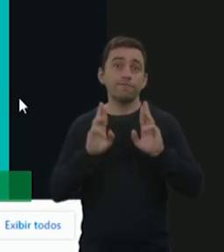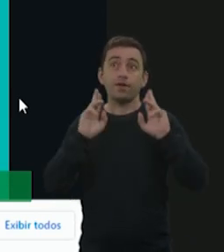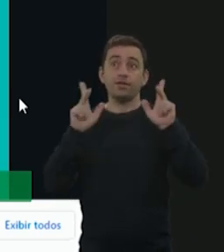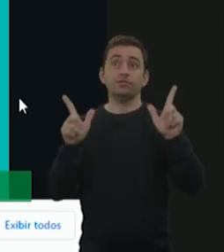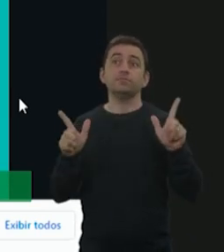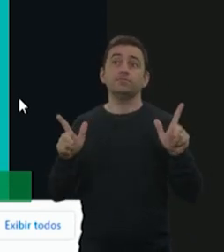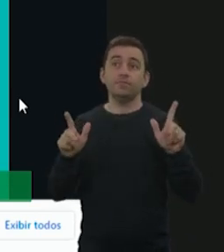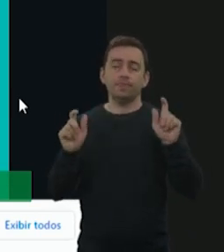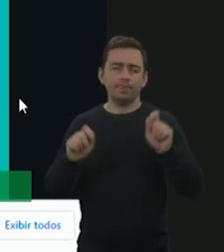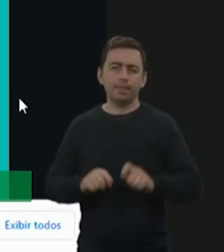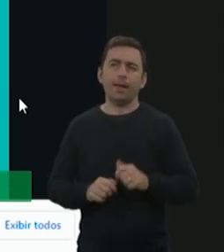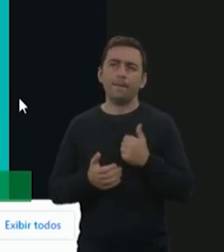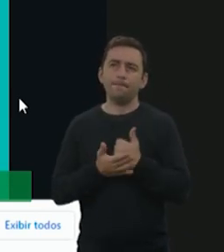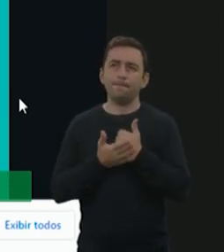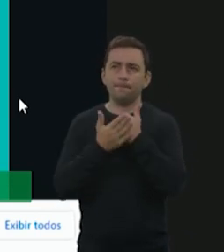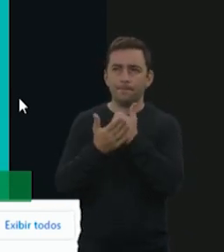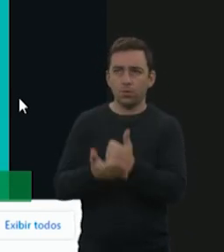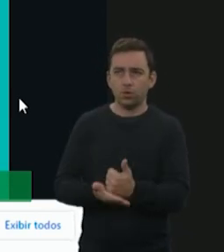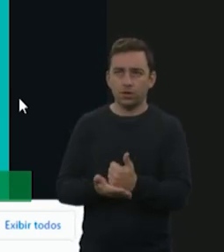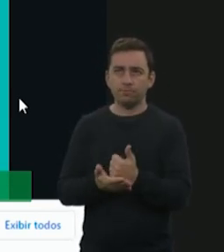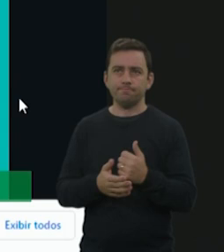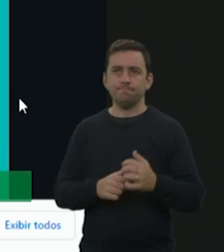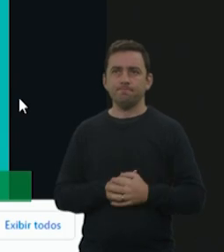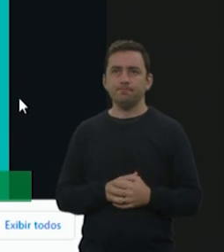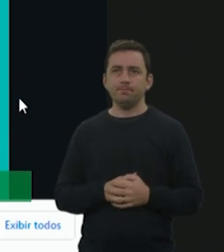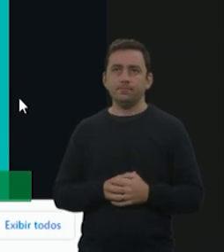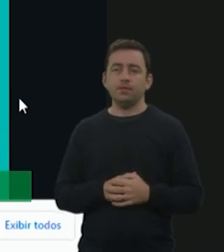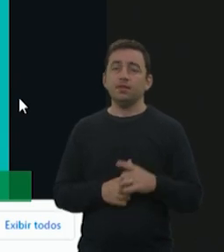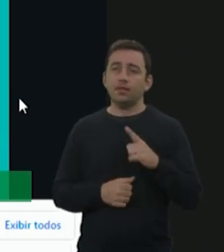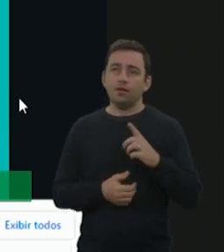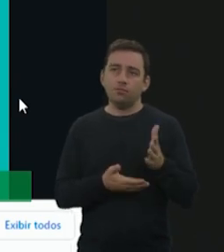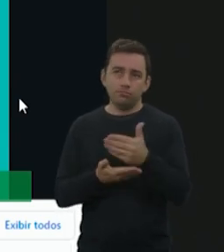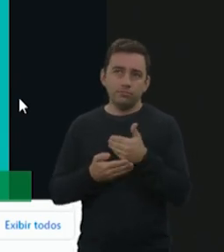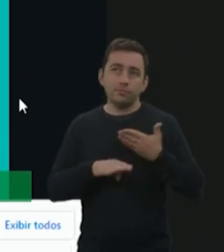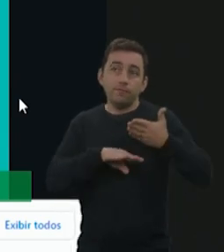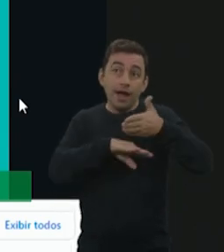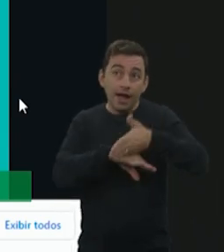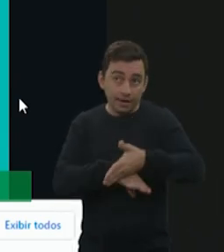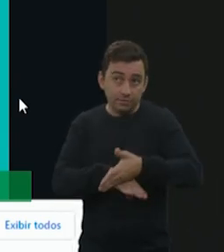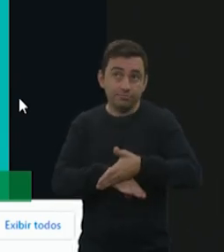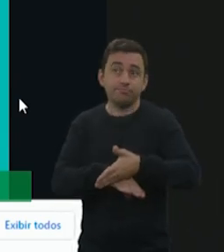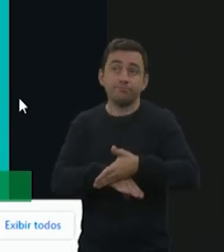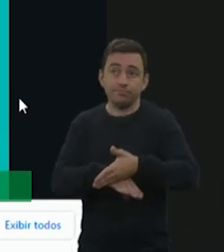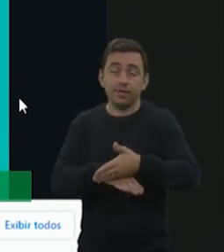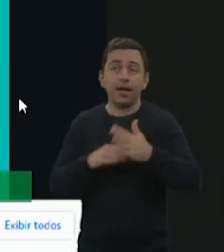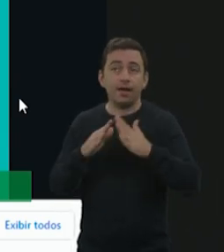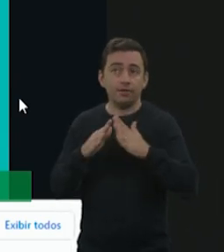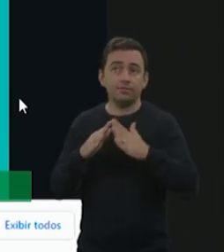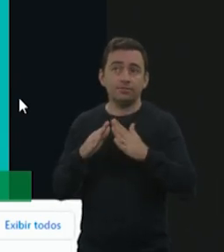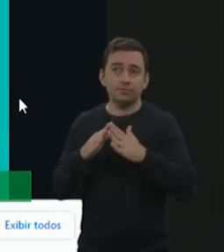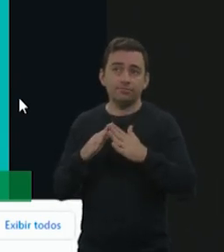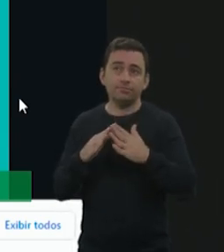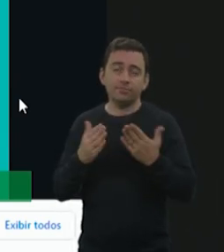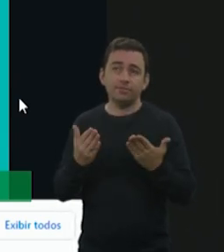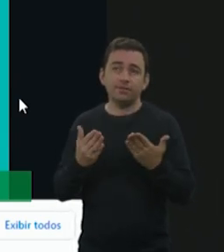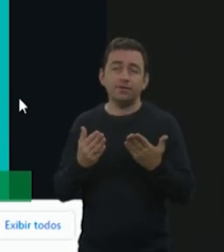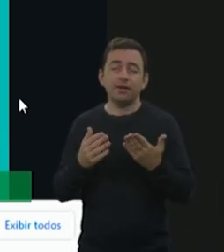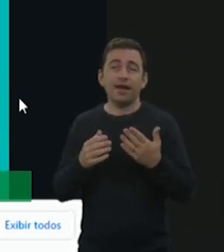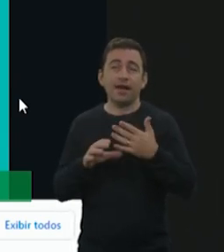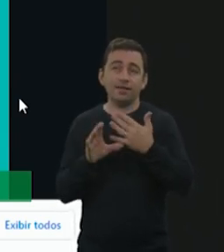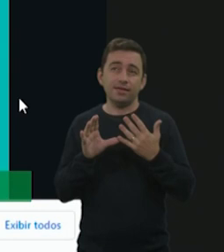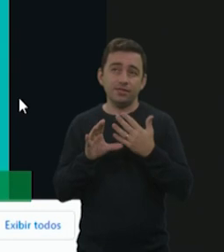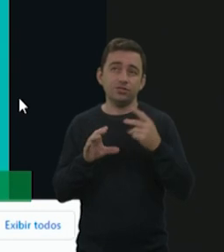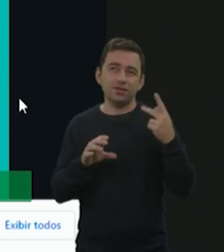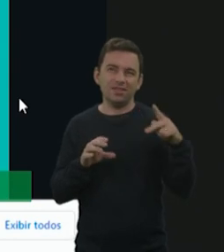para a contribuição da triagem neonatal ao diagnóstico precoce. Coleta domiciliar. Tem um município aqui da Grande Florianópolis, devido à sua característica